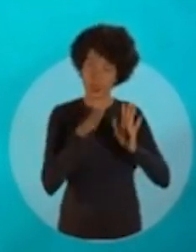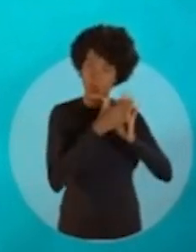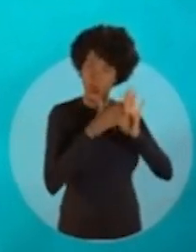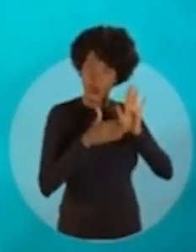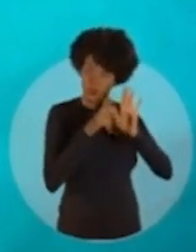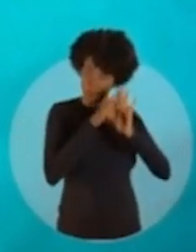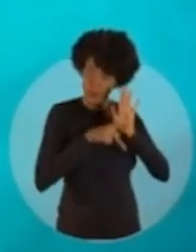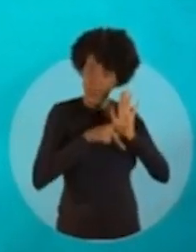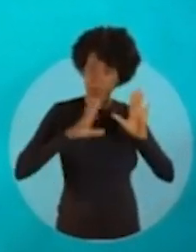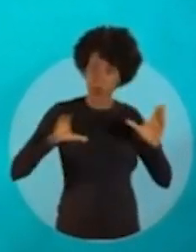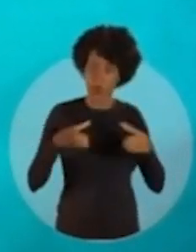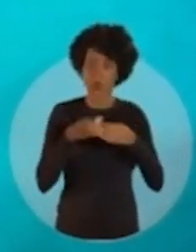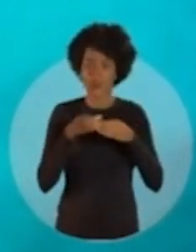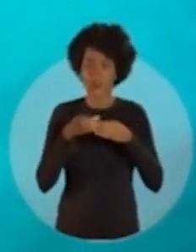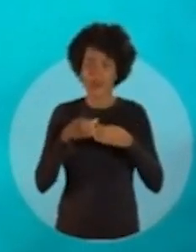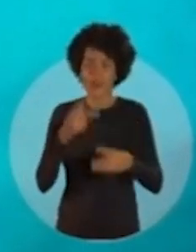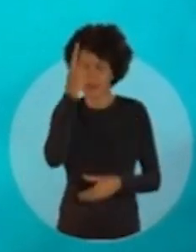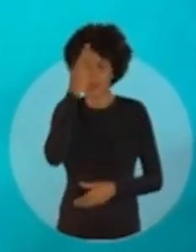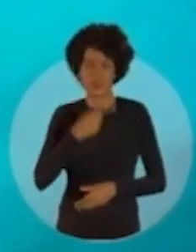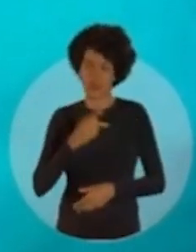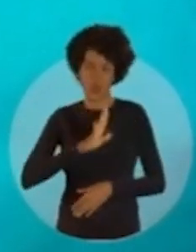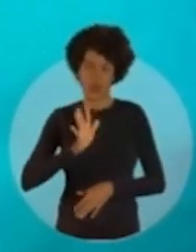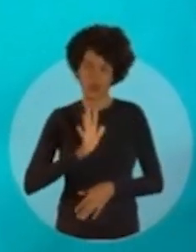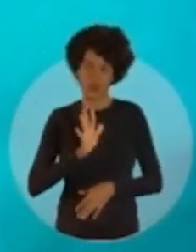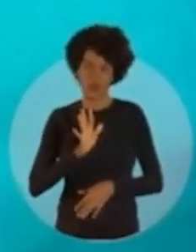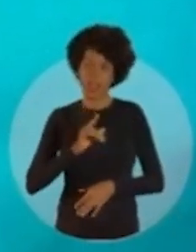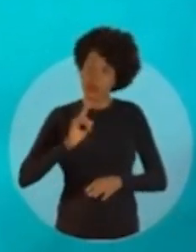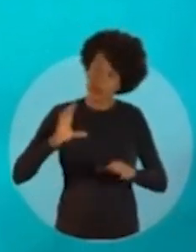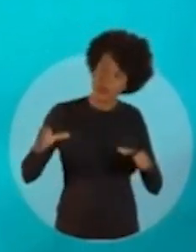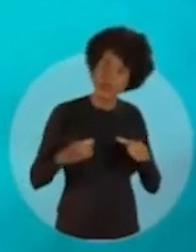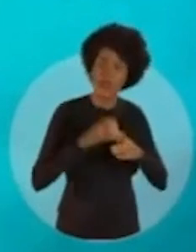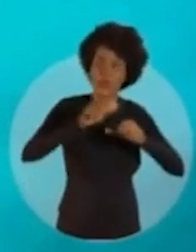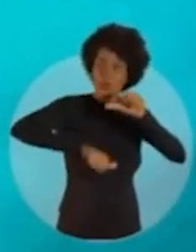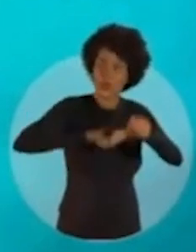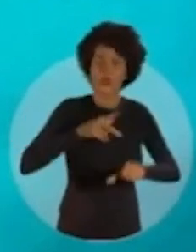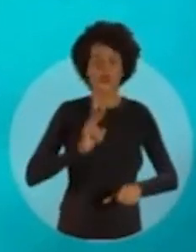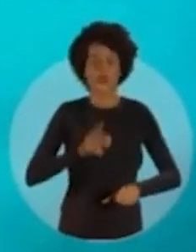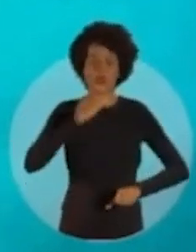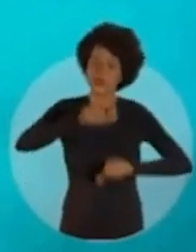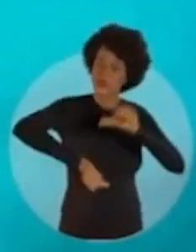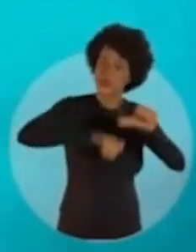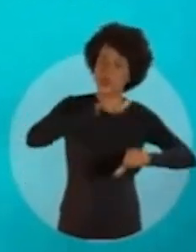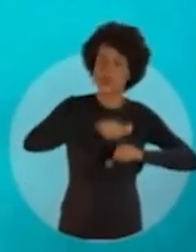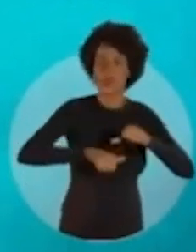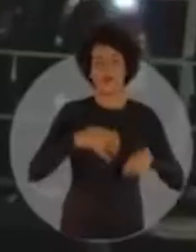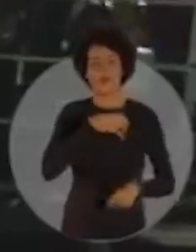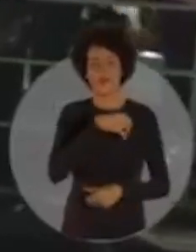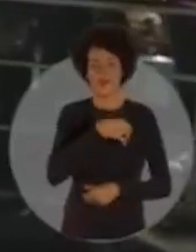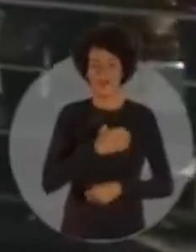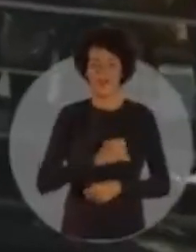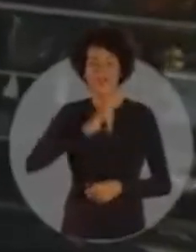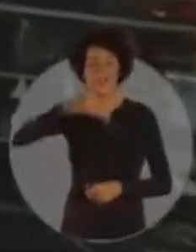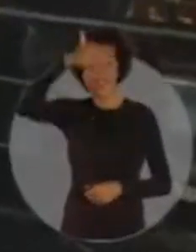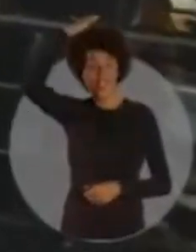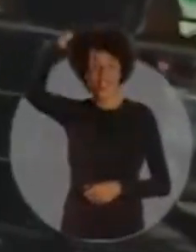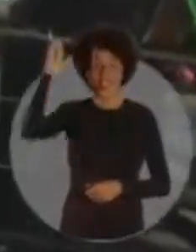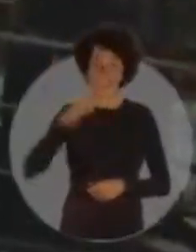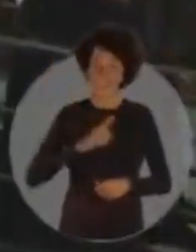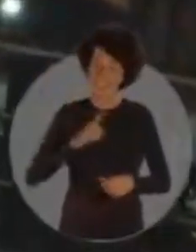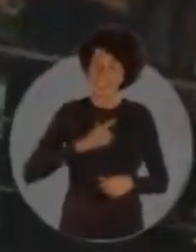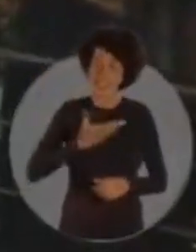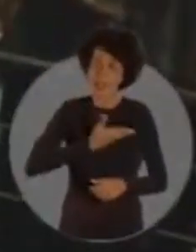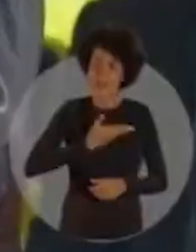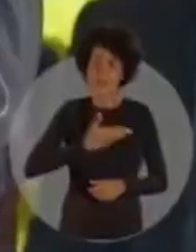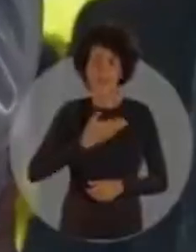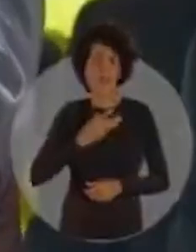é coletivo não é pessoal é de um time que mudou e vai seguir mudando a Bahia Gerônimo tem ao seu lado